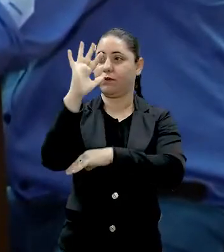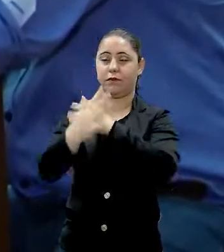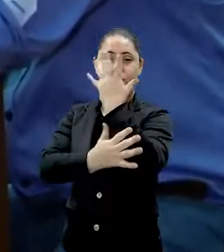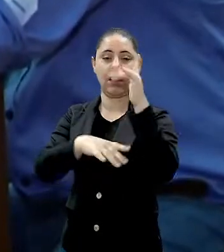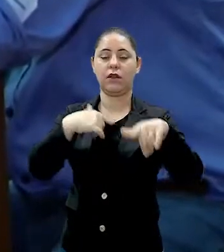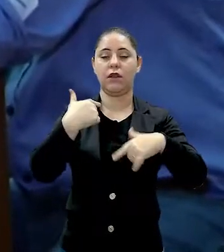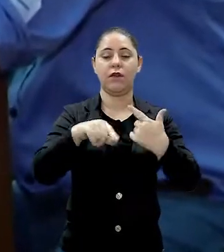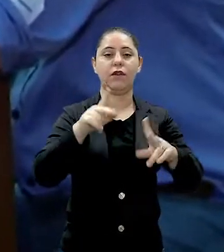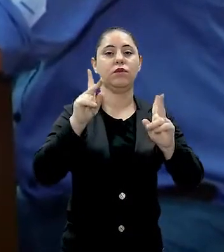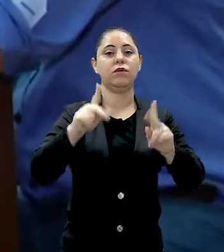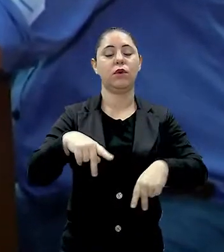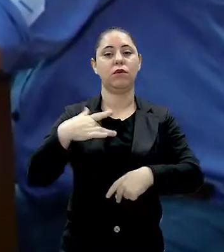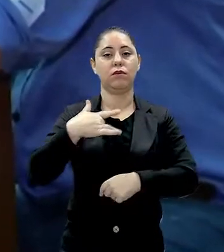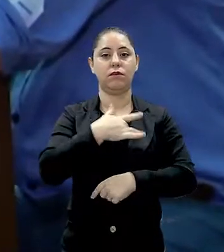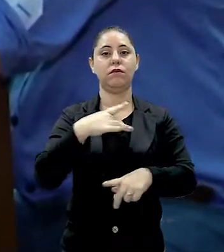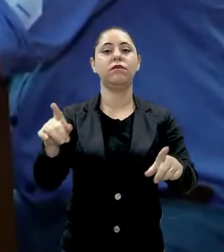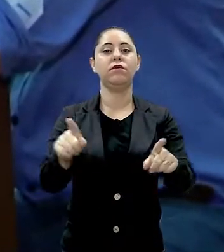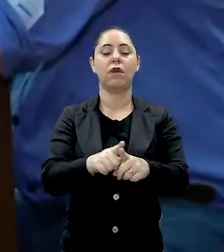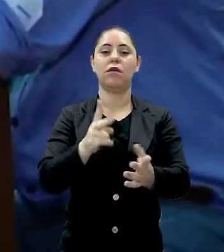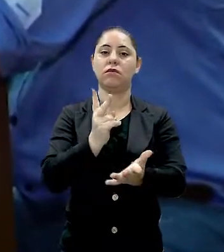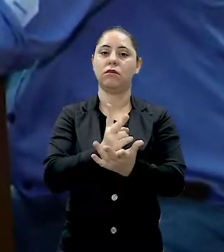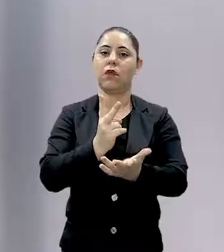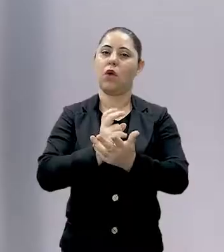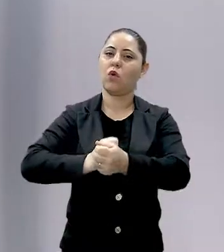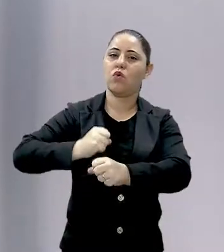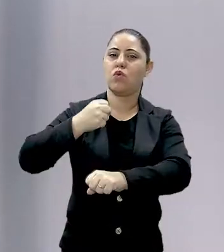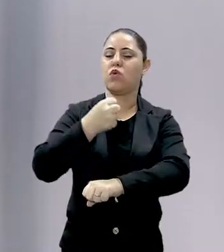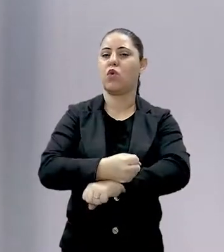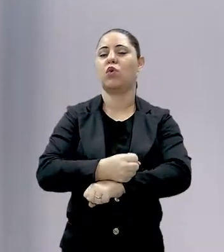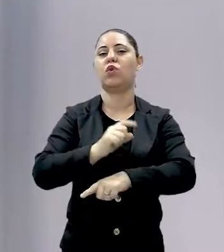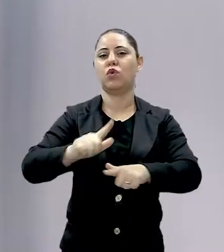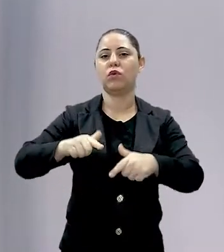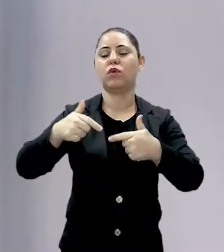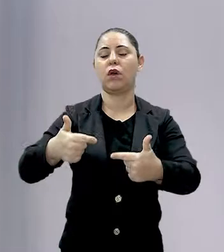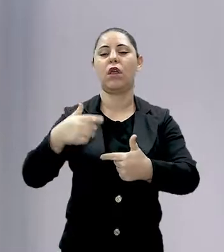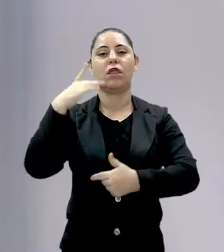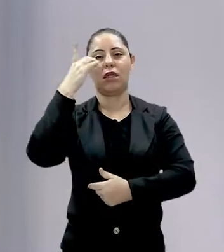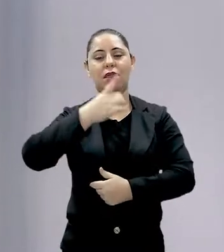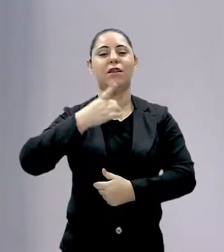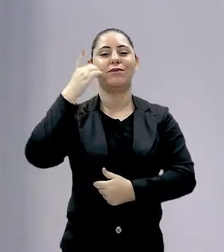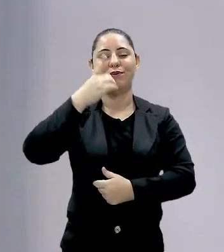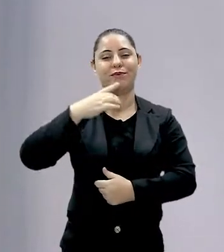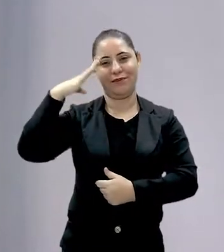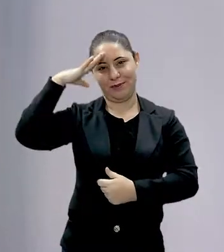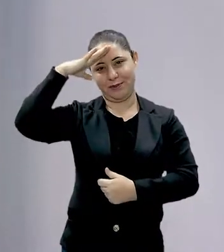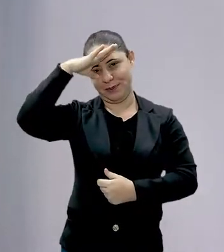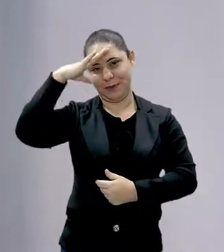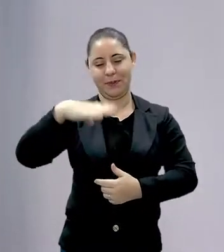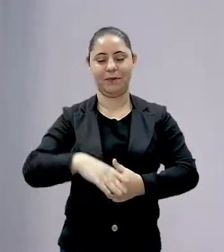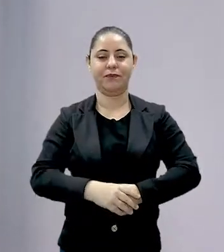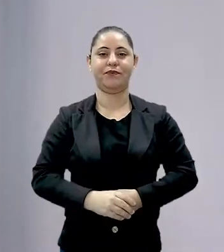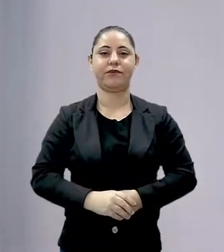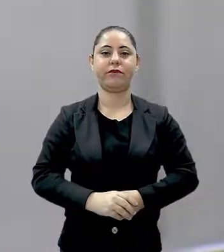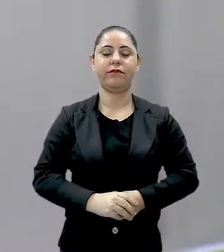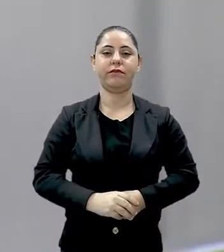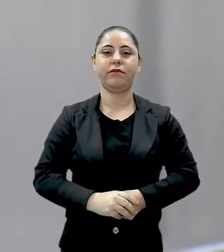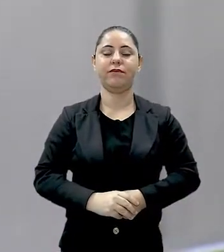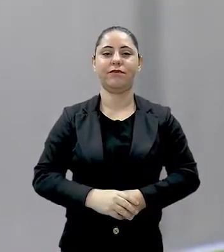ambiente, serviço público e saúde, além de manter a luta pelas causas do saudoso deputado Cabo Almir.